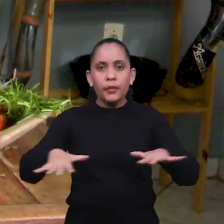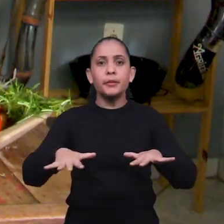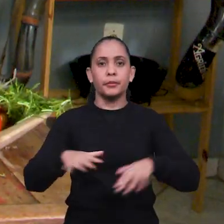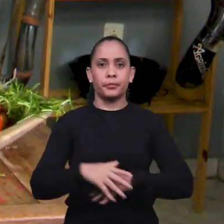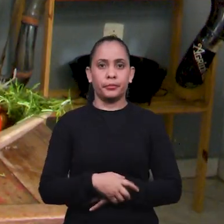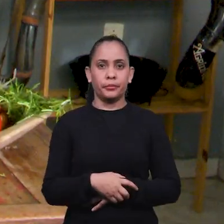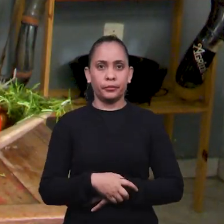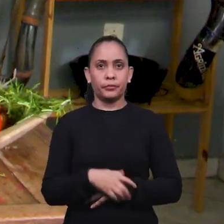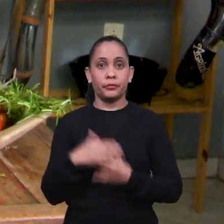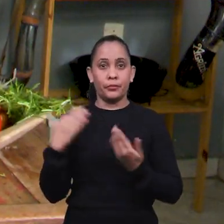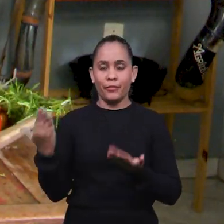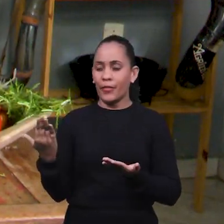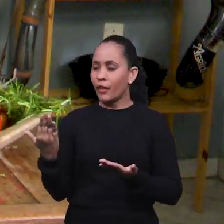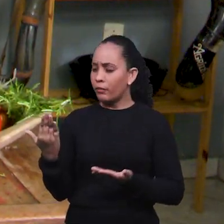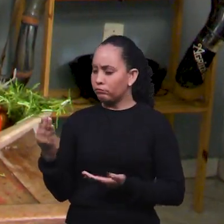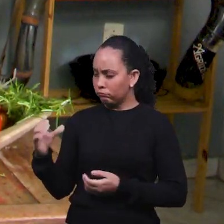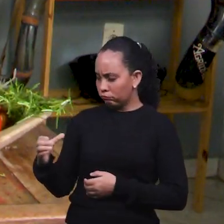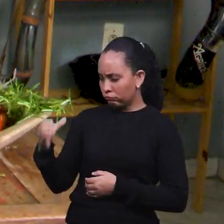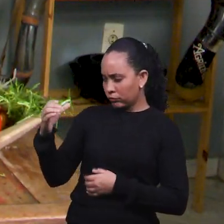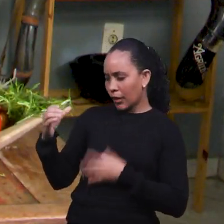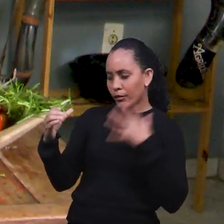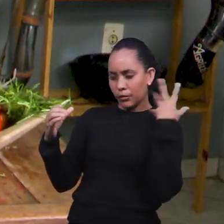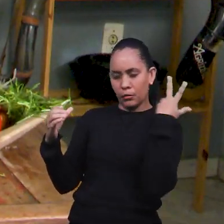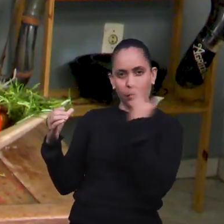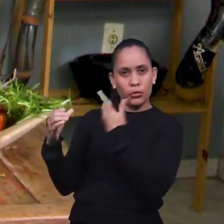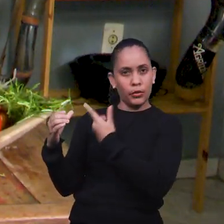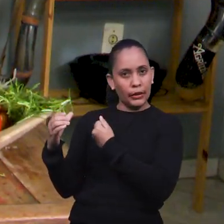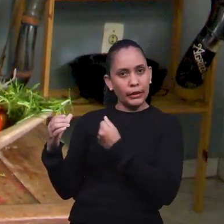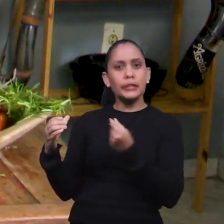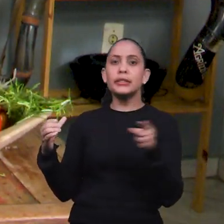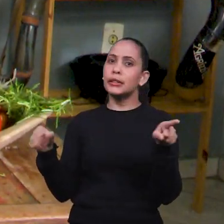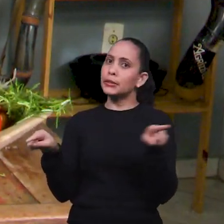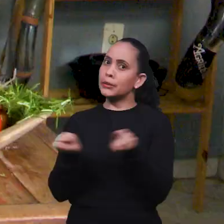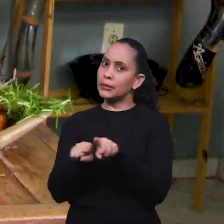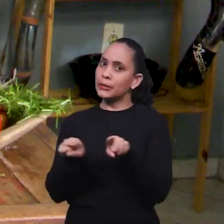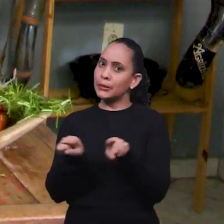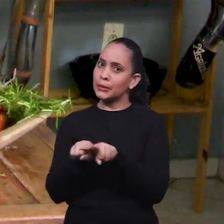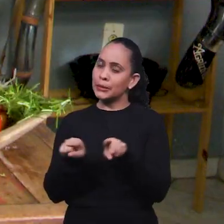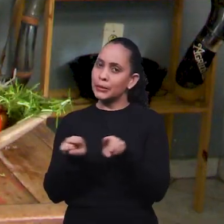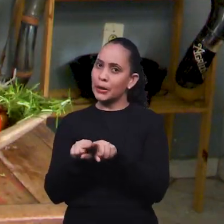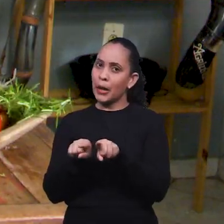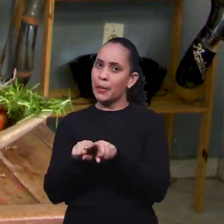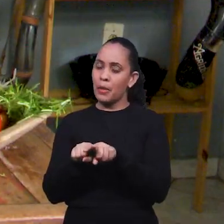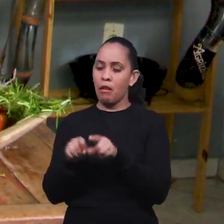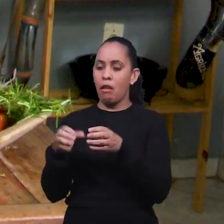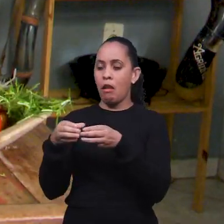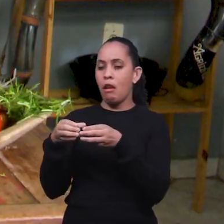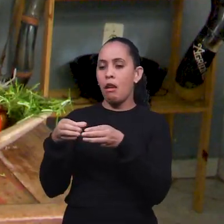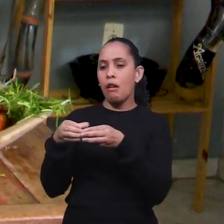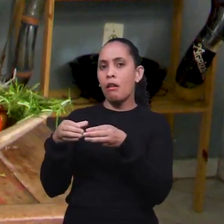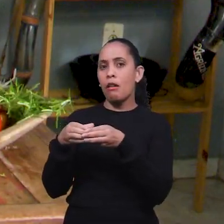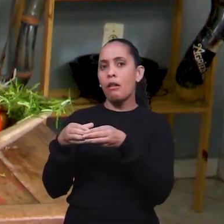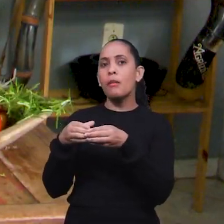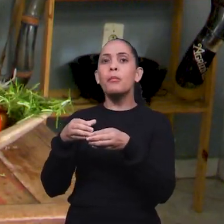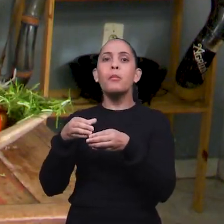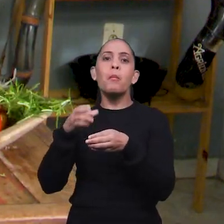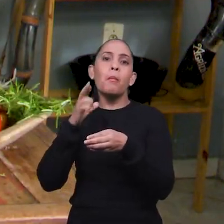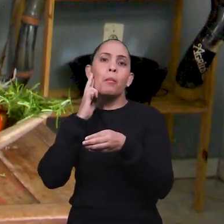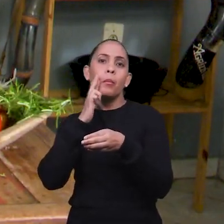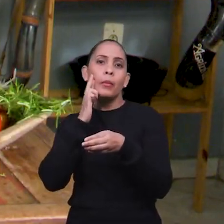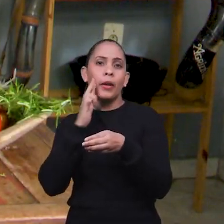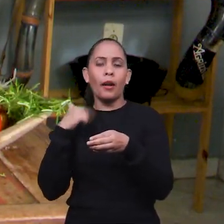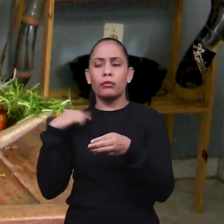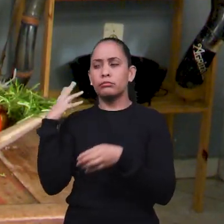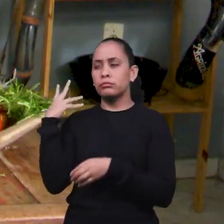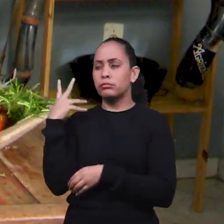Molho caseiro de tomate. A cor dele fica bonita, né? A beterraba, ela dá só uma cor bonita. Ela não vai dar sabor, não vai ficar com